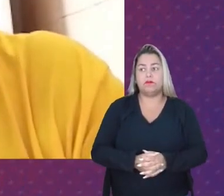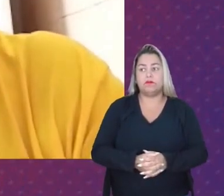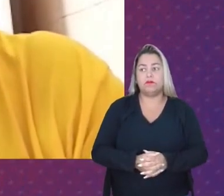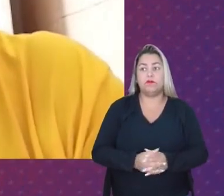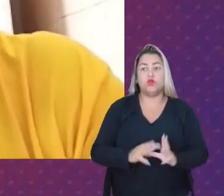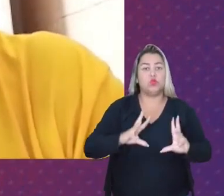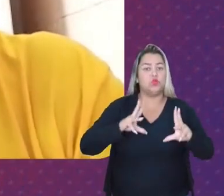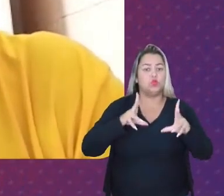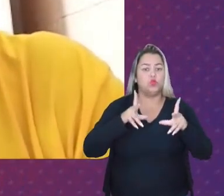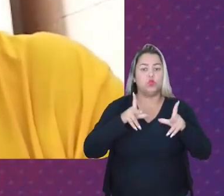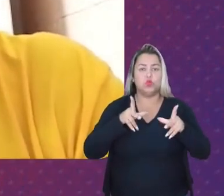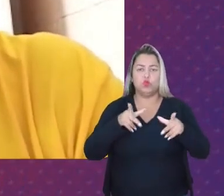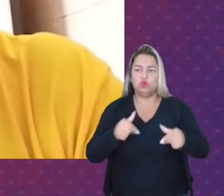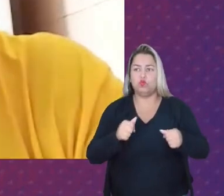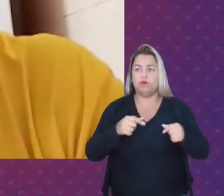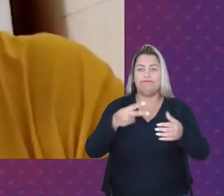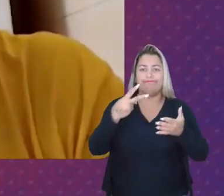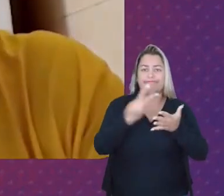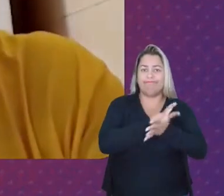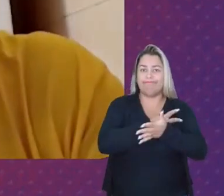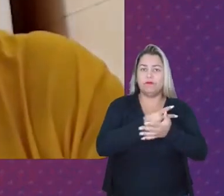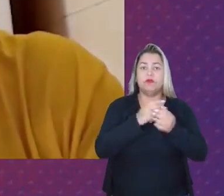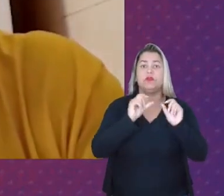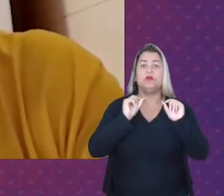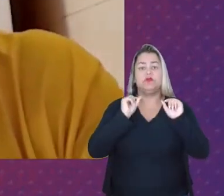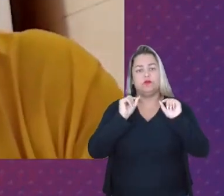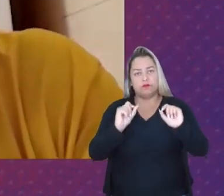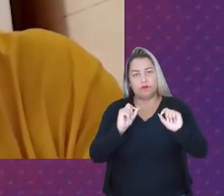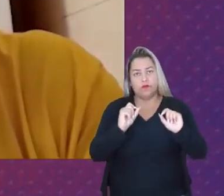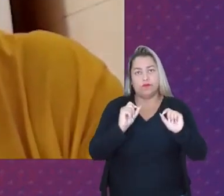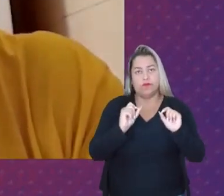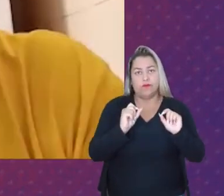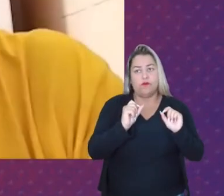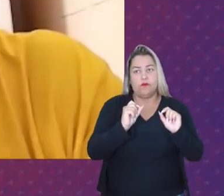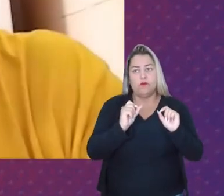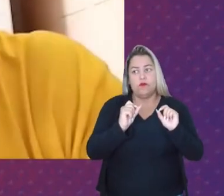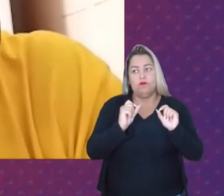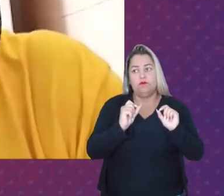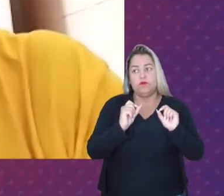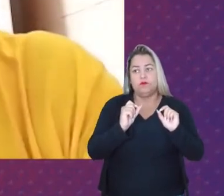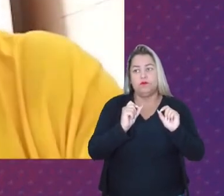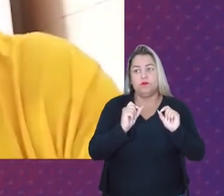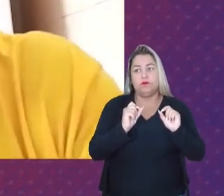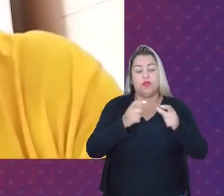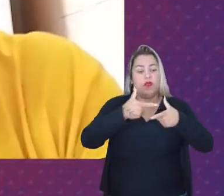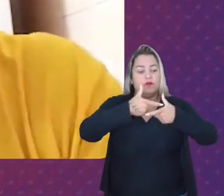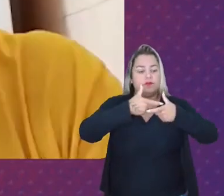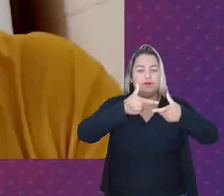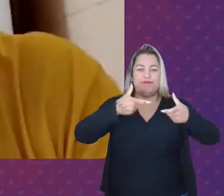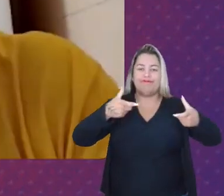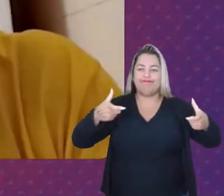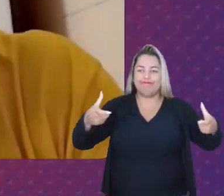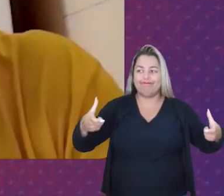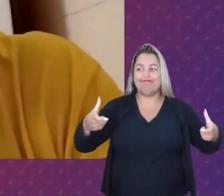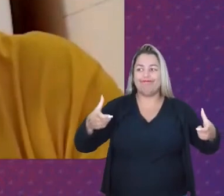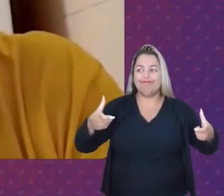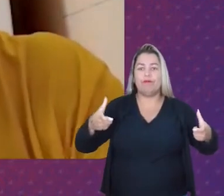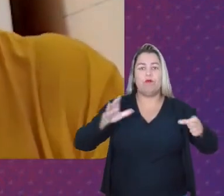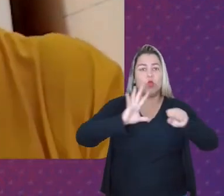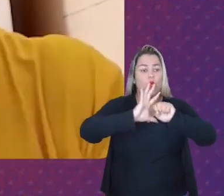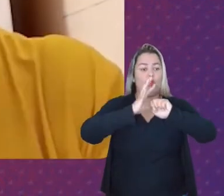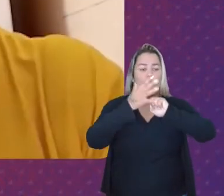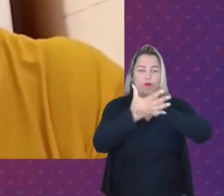todos os retrocessos imagináveis vieram e se ampliaram, né, com a